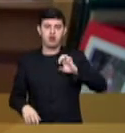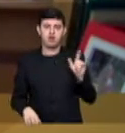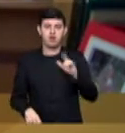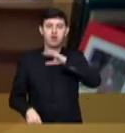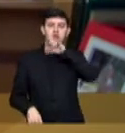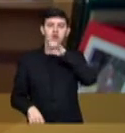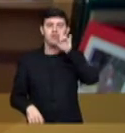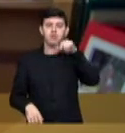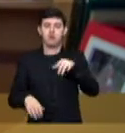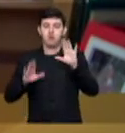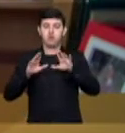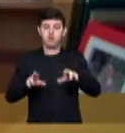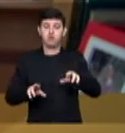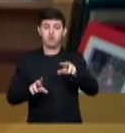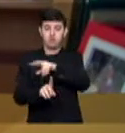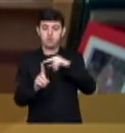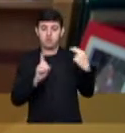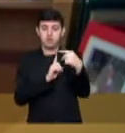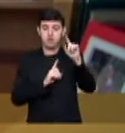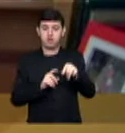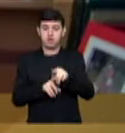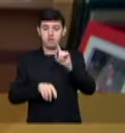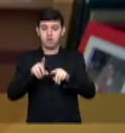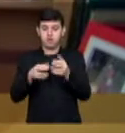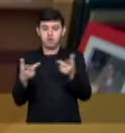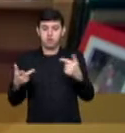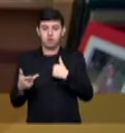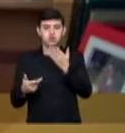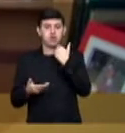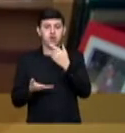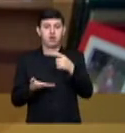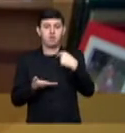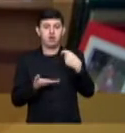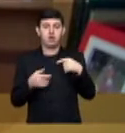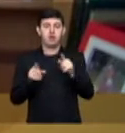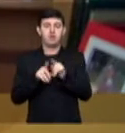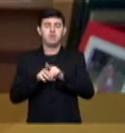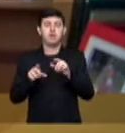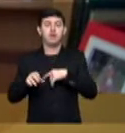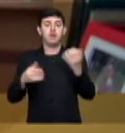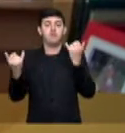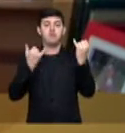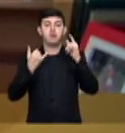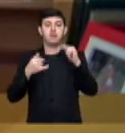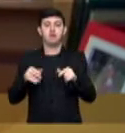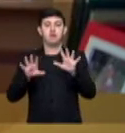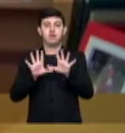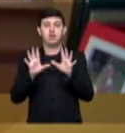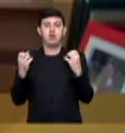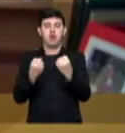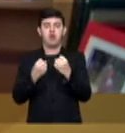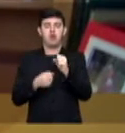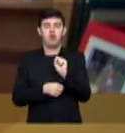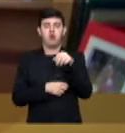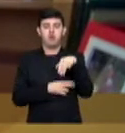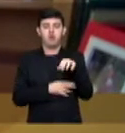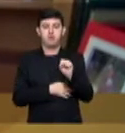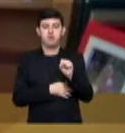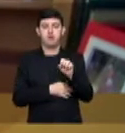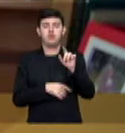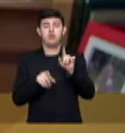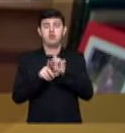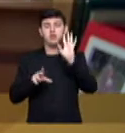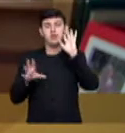perspectiva alimentar, e inclusive comunicações da OMS, a boa OMS, né, que entende